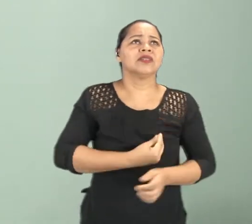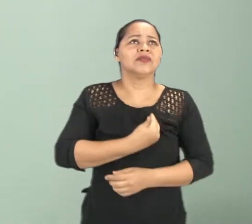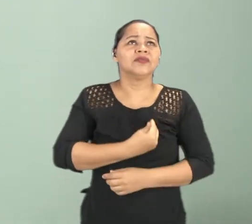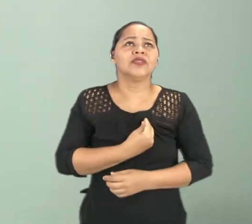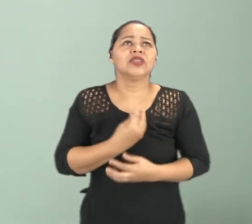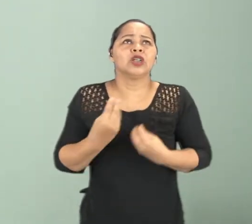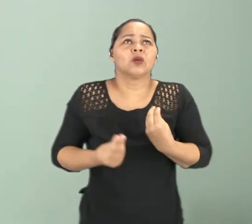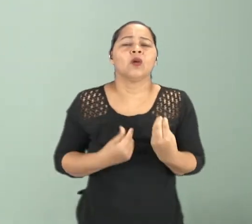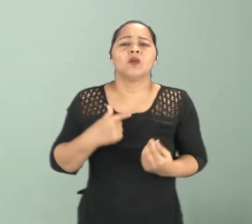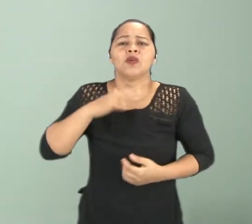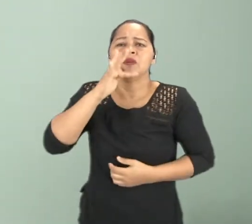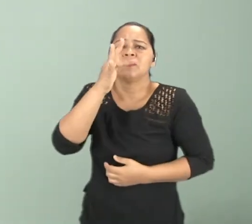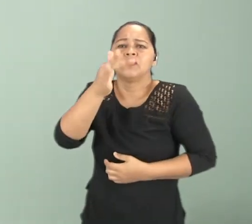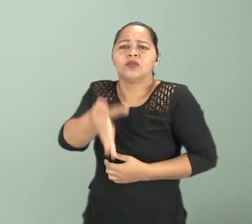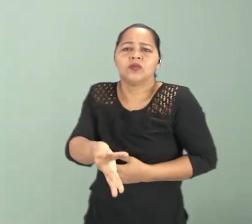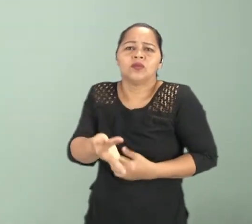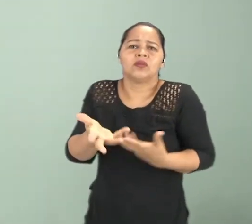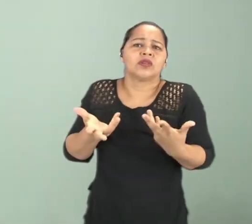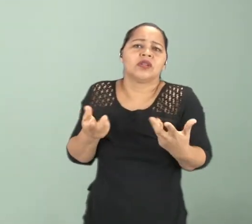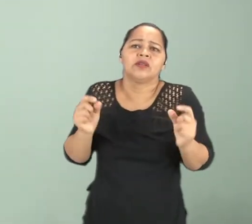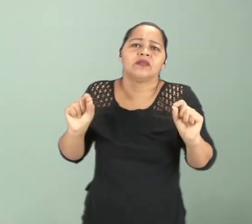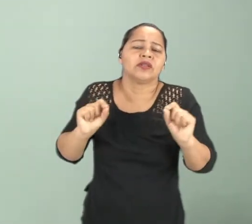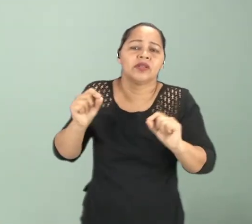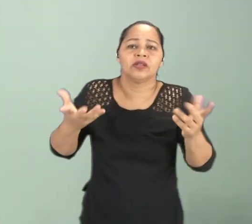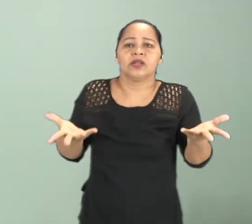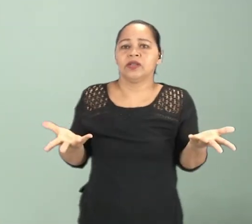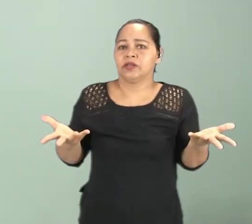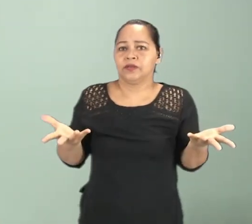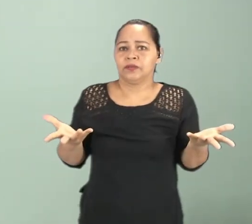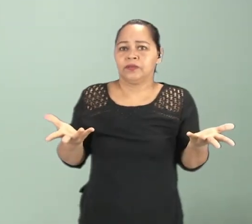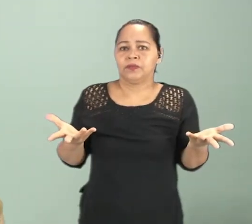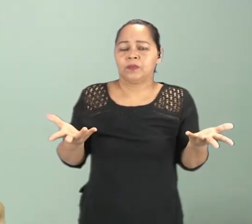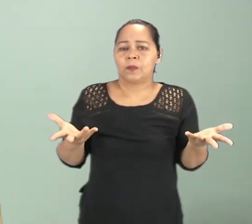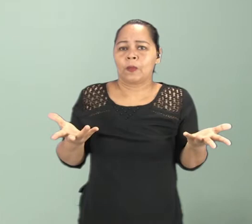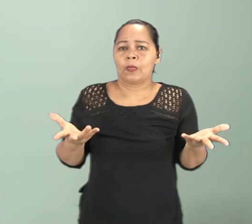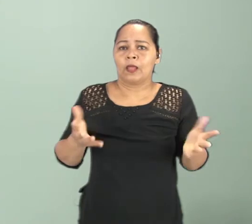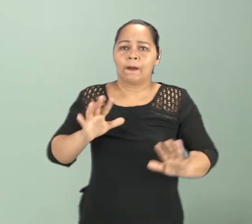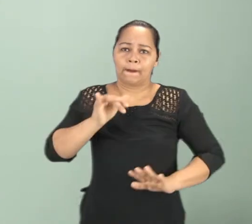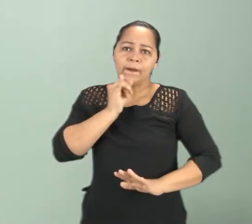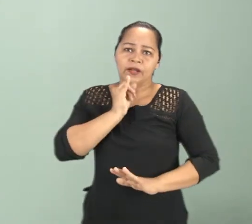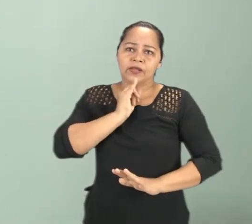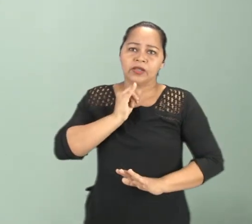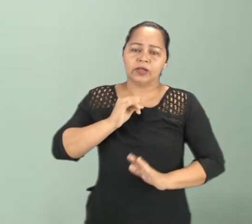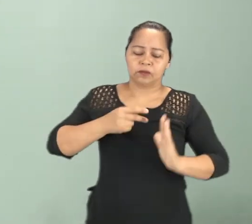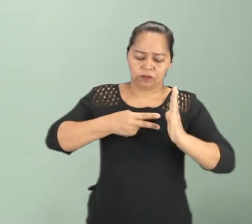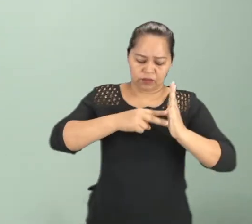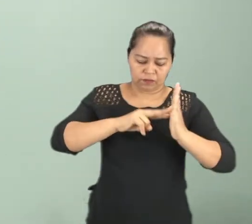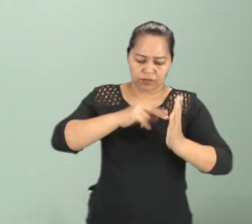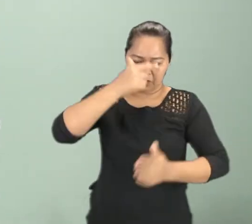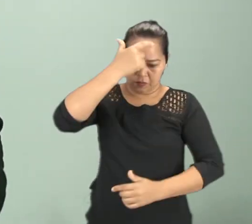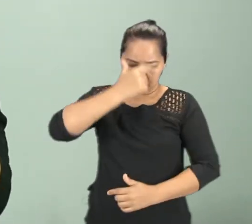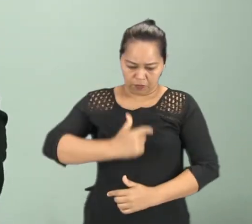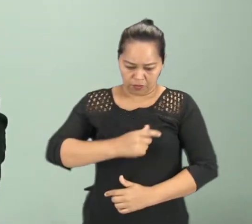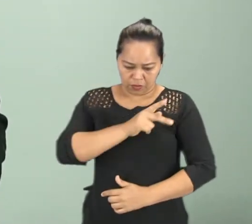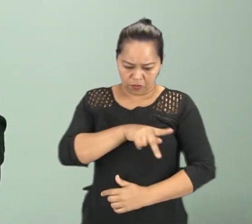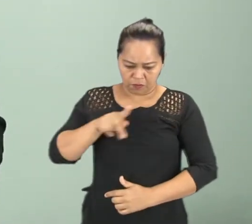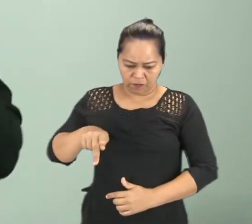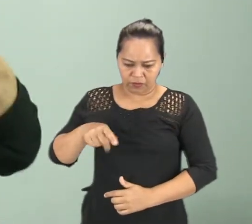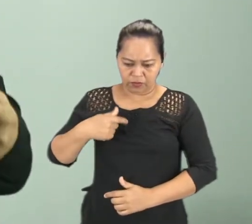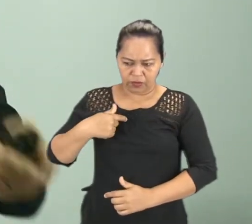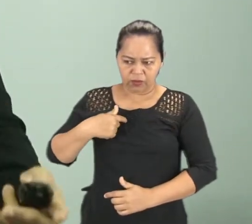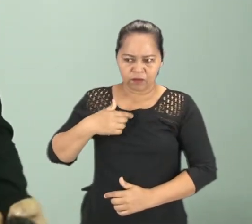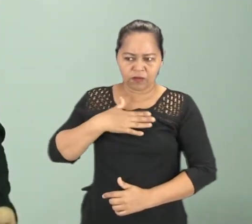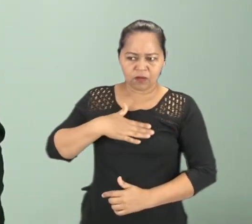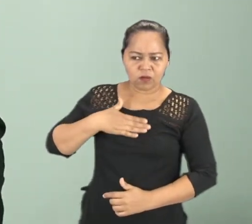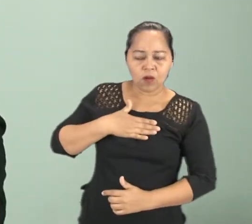vida, né? Por exemplo, qual o significado para mim de ser professor? Além de